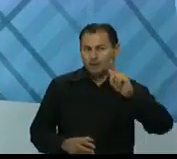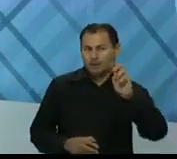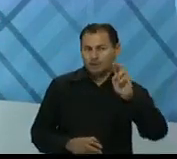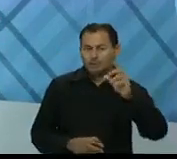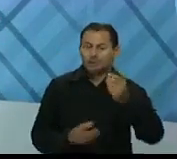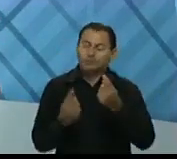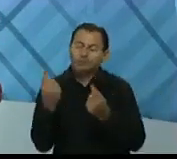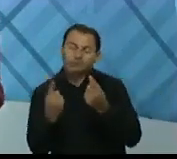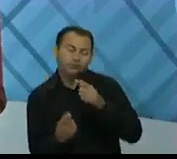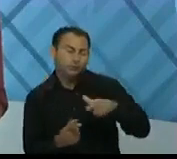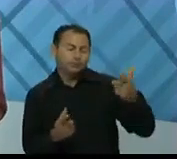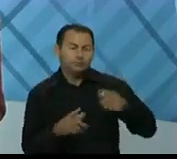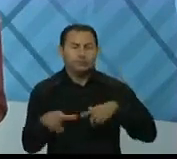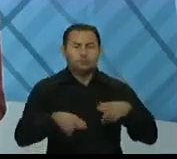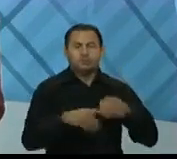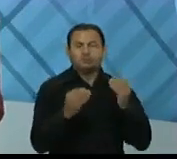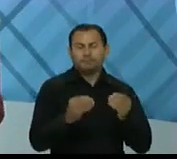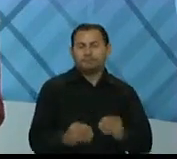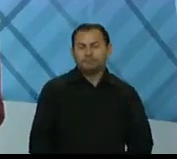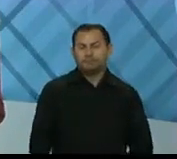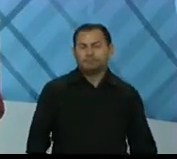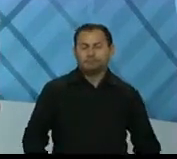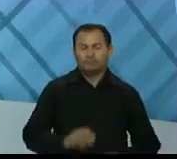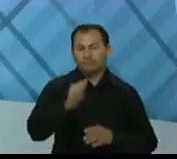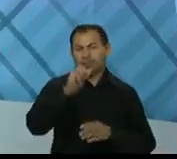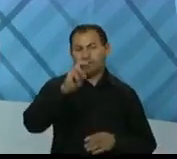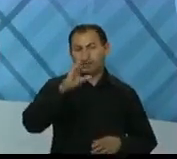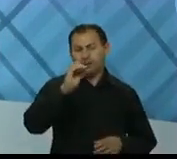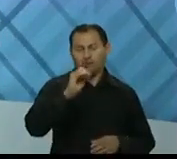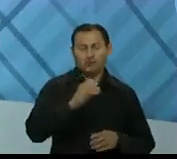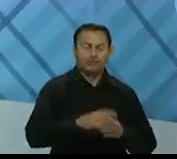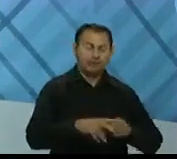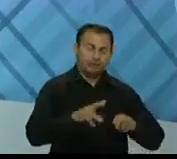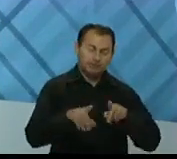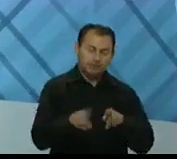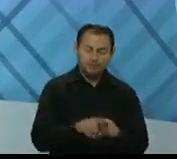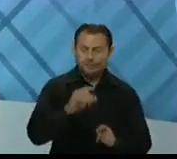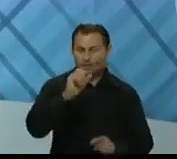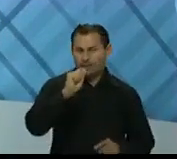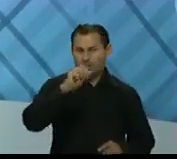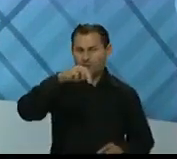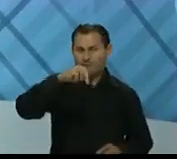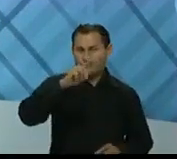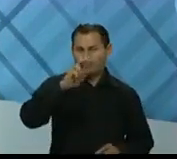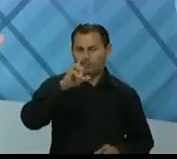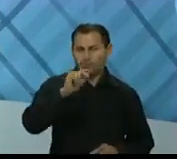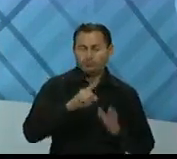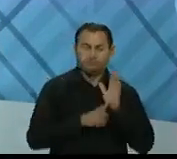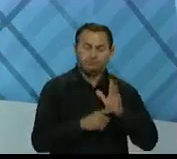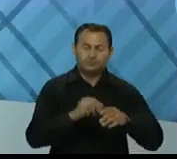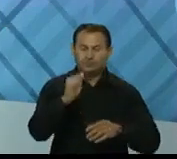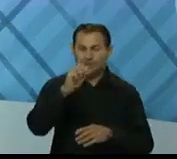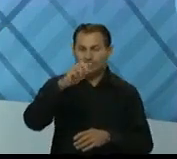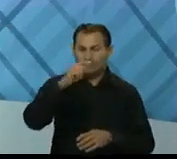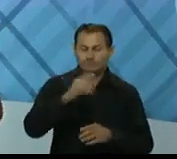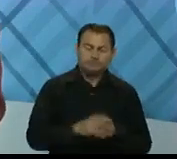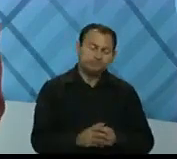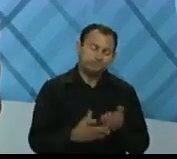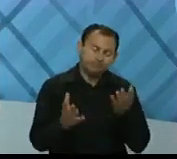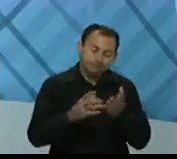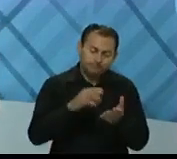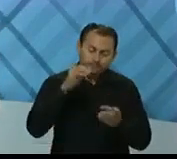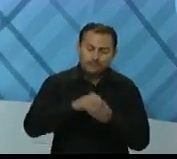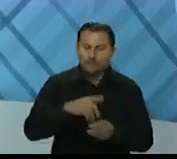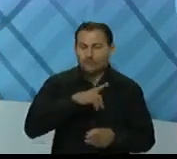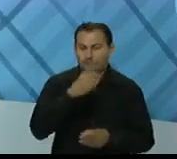e o outro, como eu vou trabalhar com isso. Arcos e ângulos, nós trabalhamos essa representação que um arco ele pega